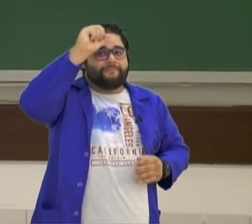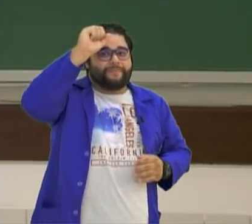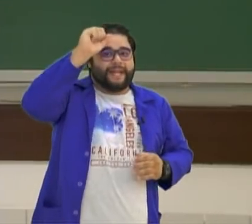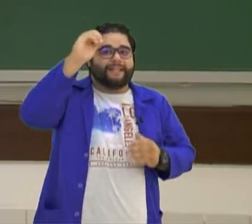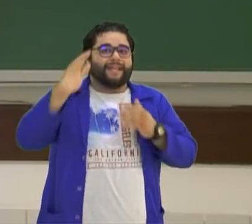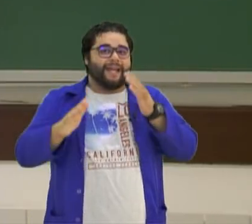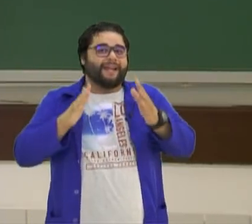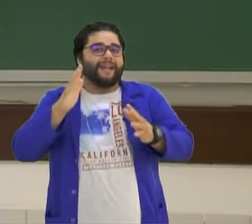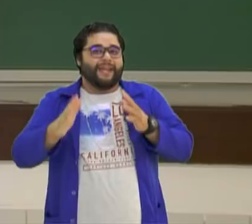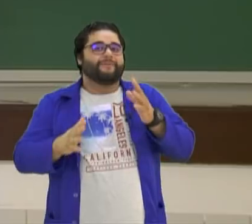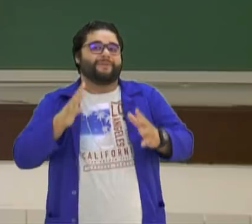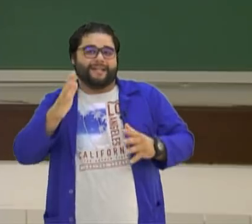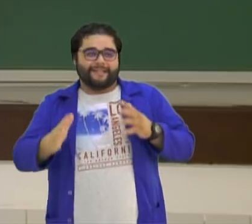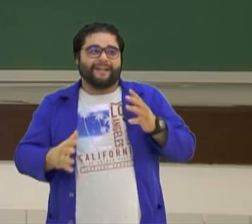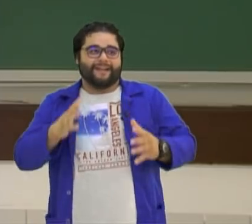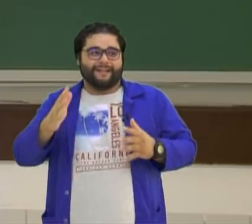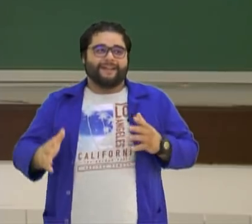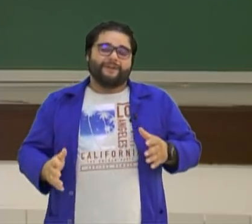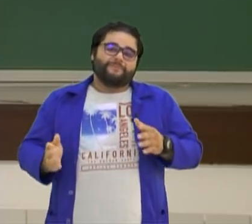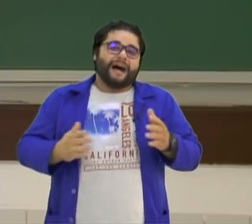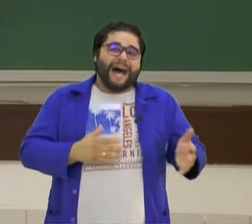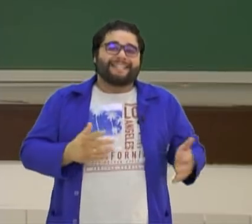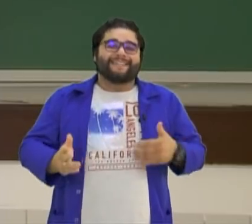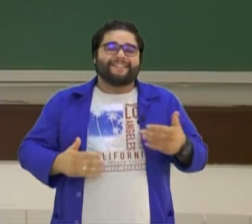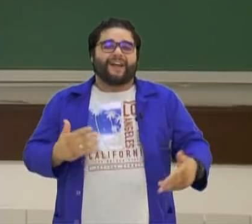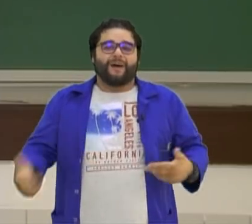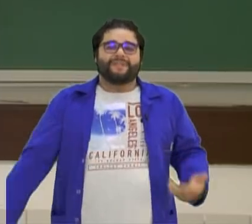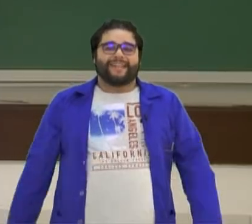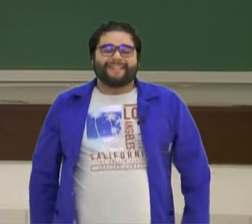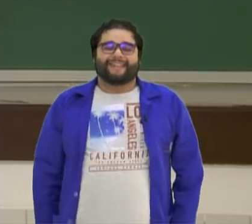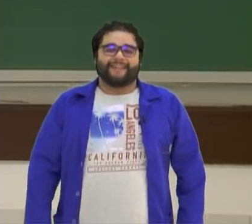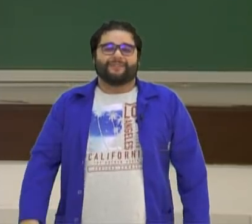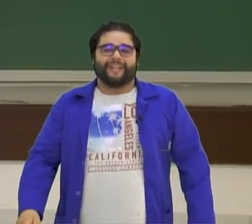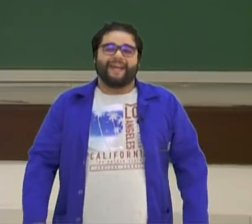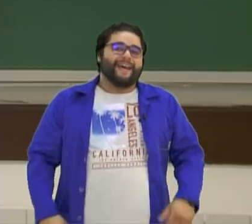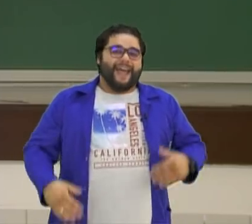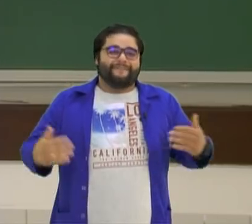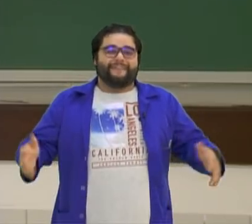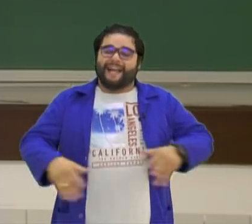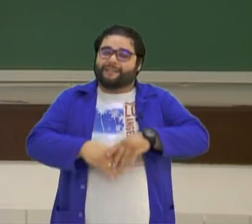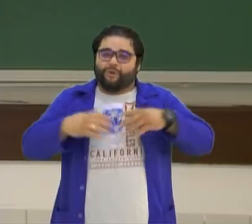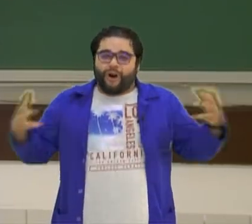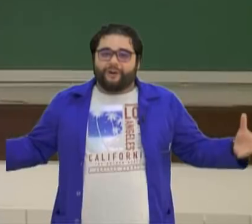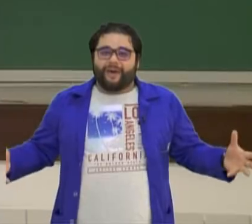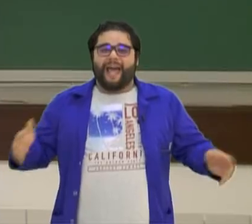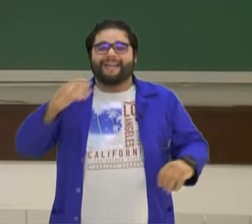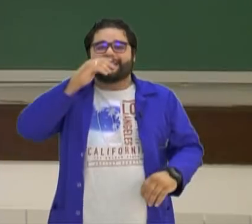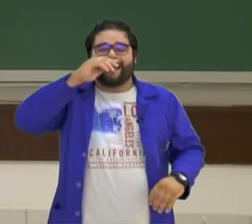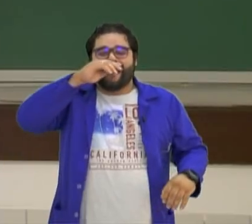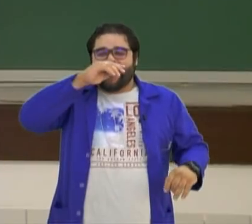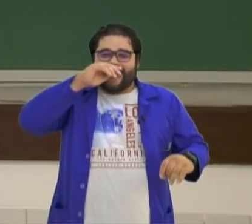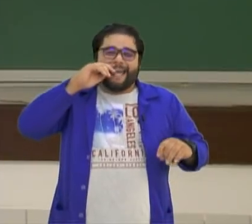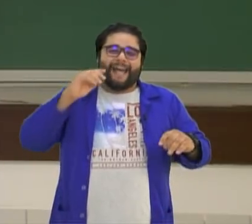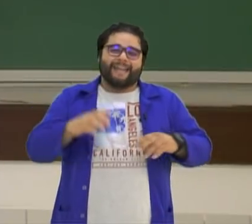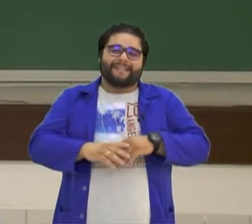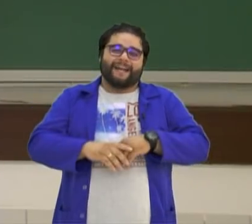a aprender Libras, cara. Mas a gente acaba esquecendo, né? Enfim, adoro